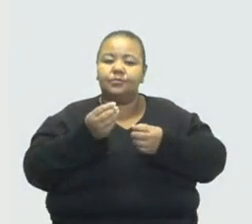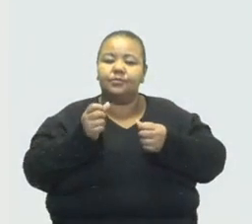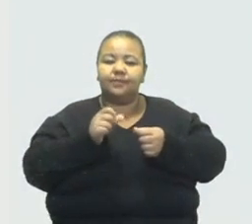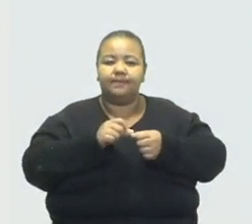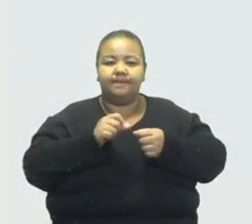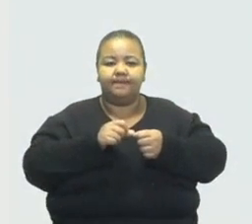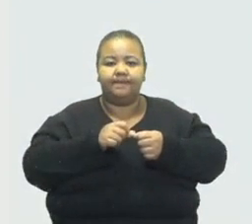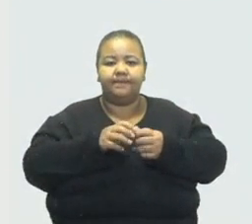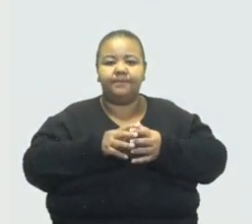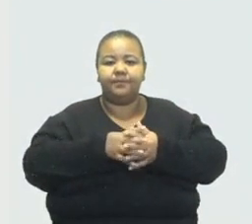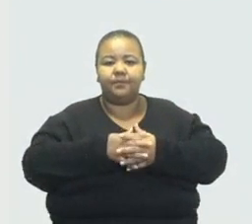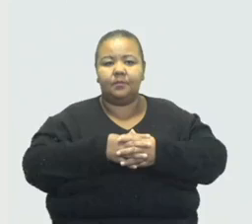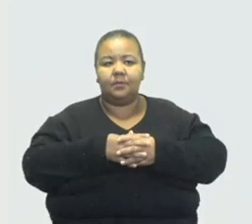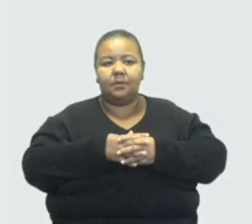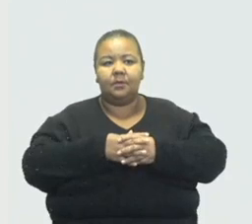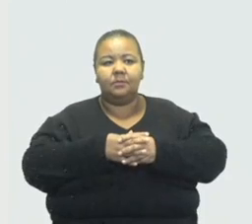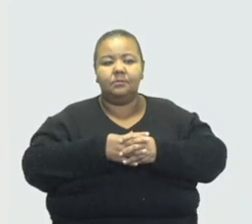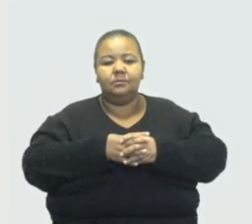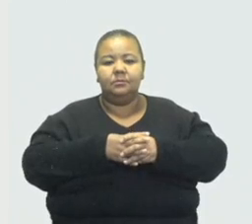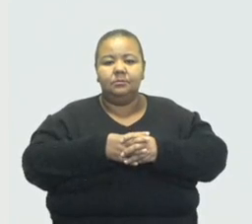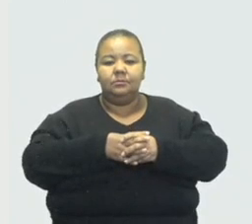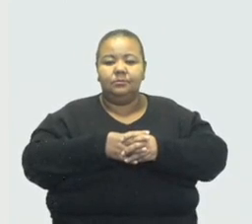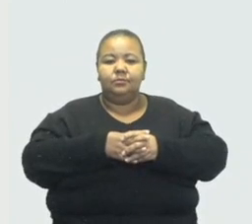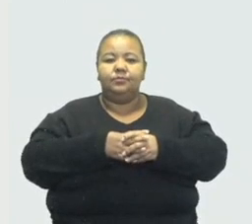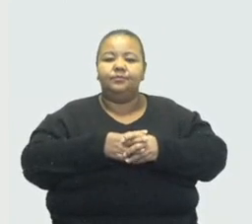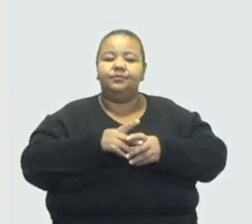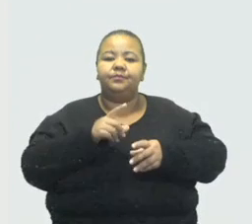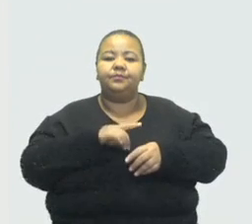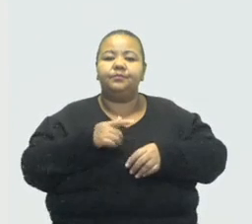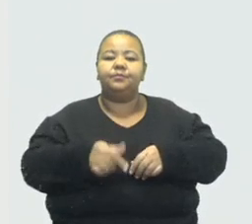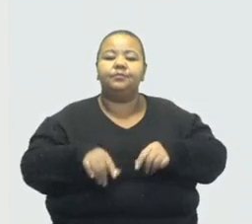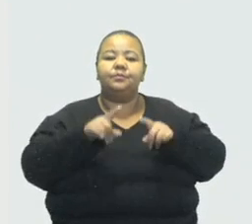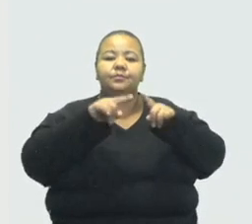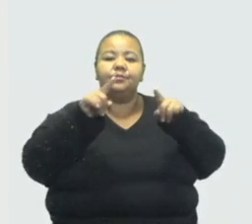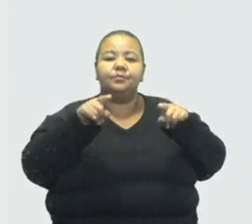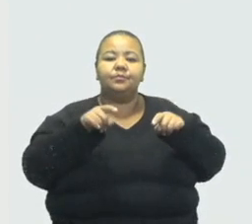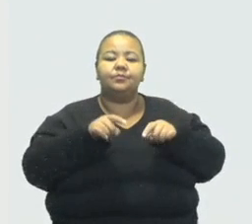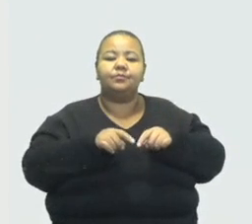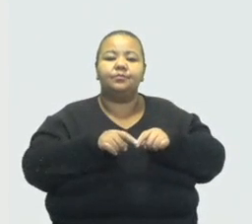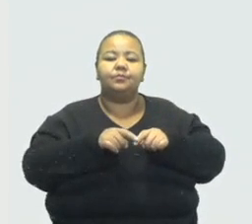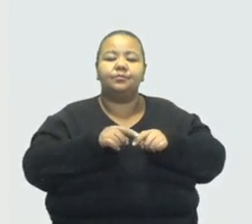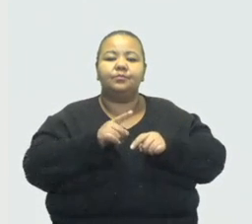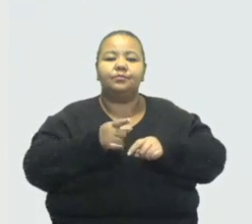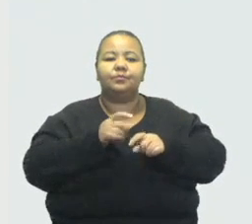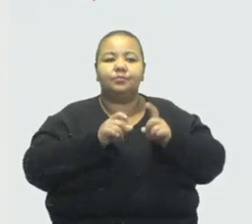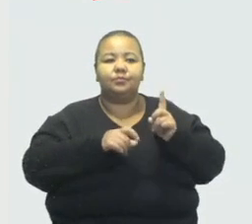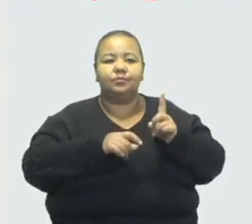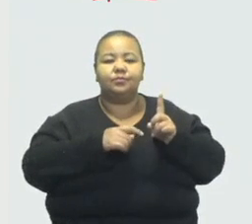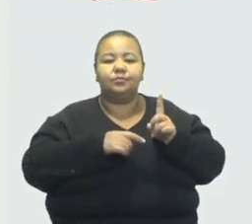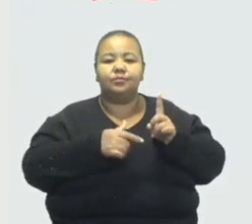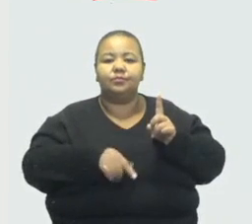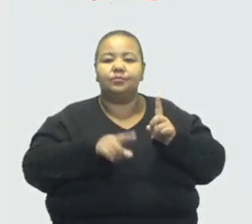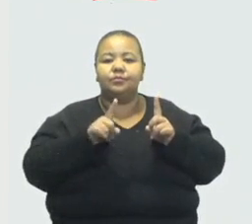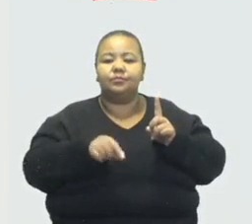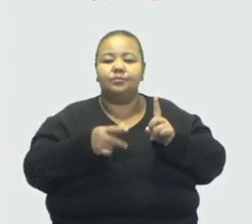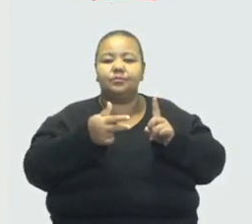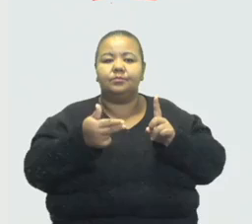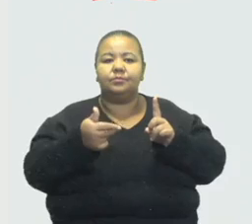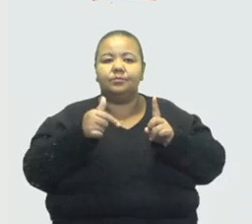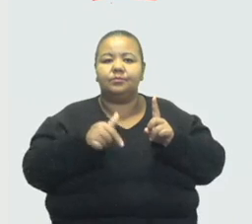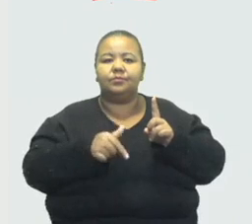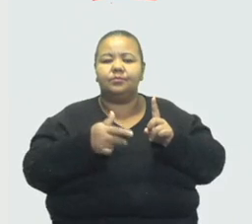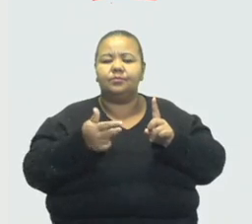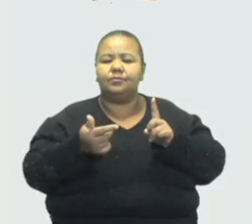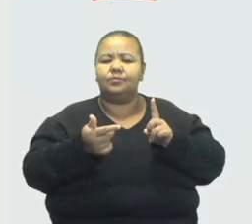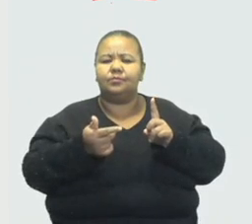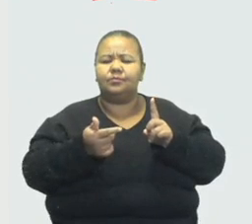ser realizados. Quando nós temos uma matriz de ordem 1, o seu determinante é igual ao elemento que constitui. Mas como assim